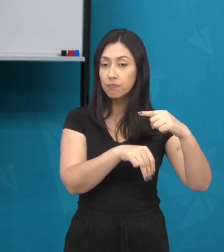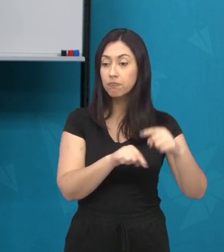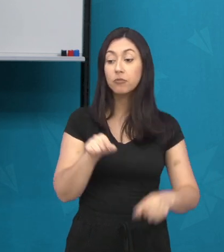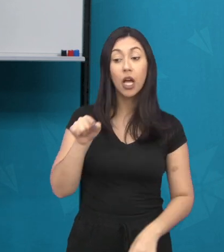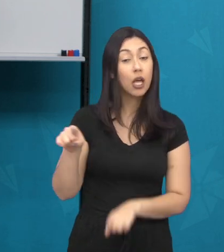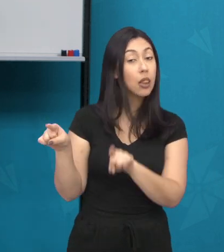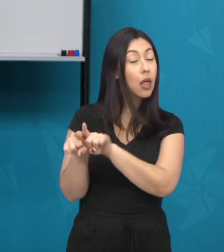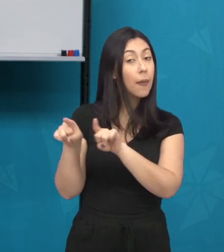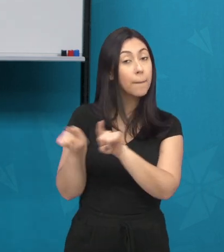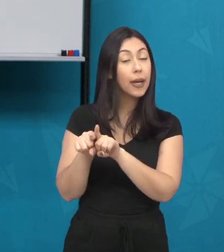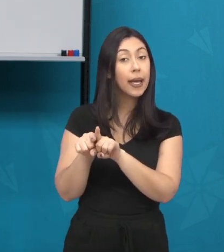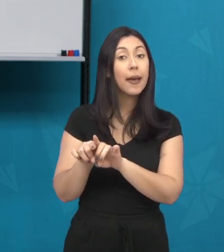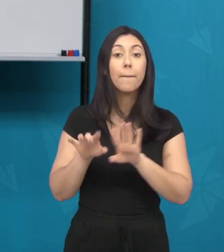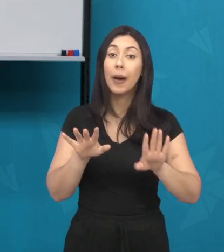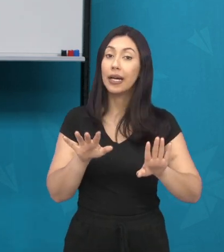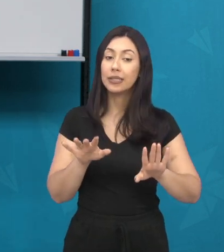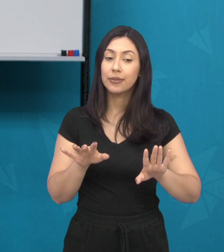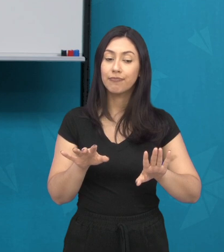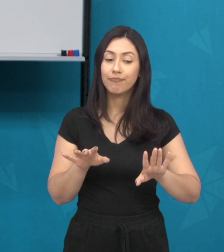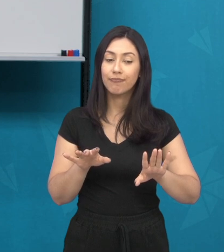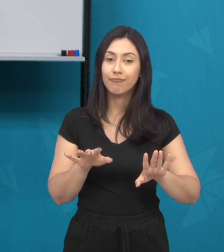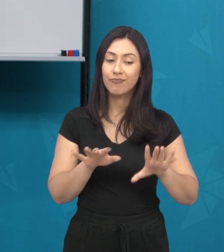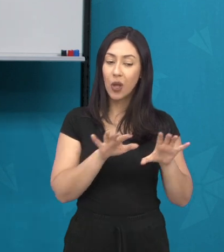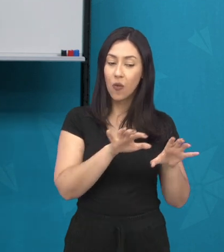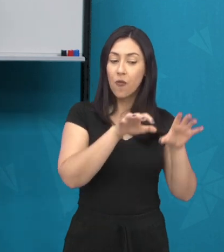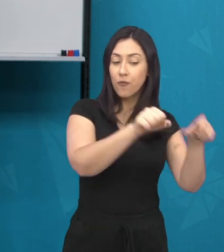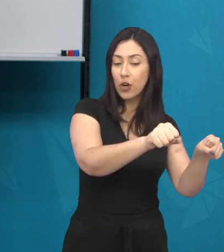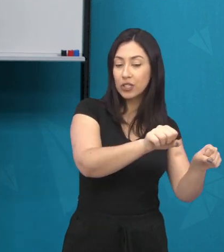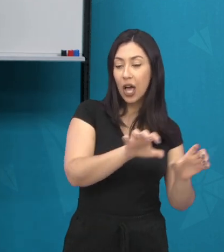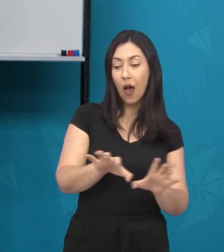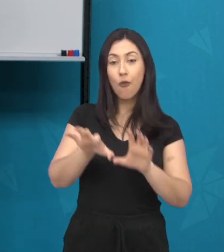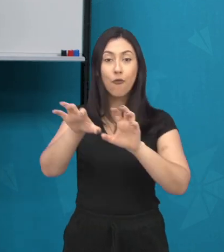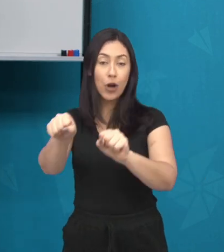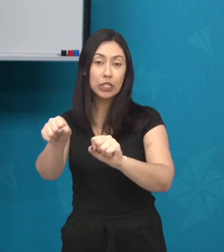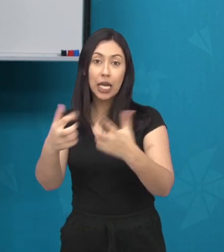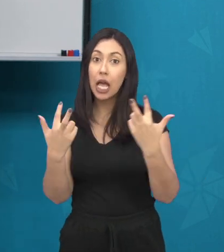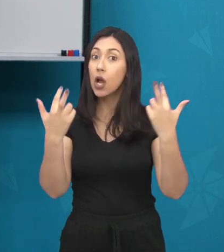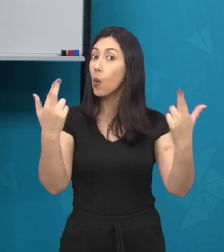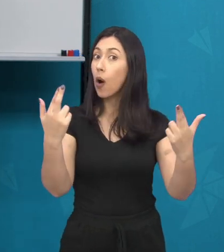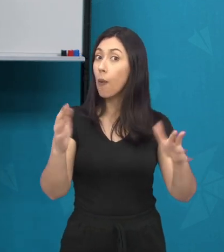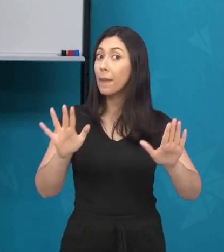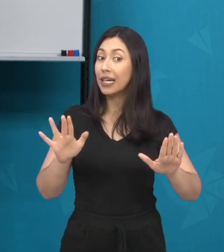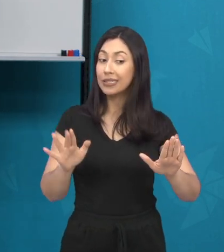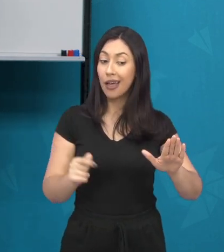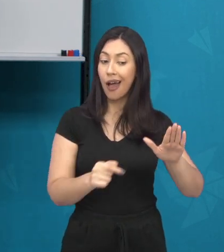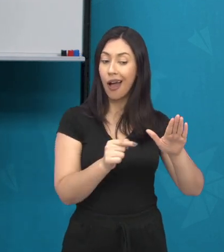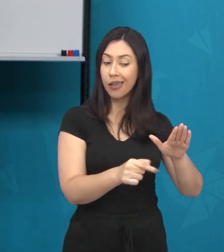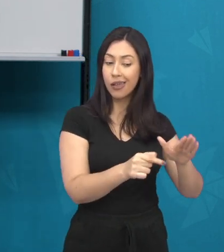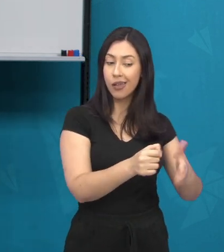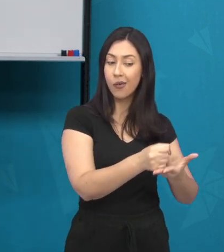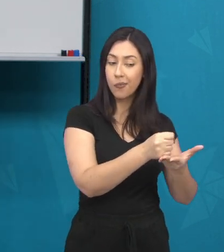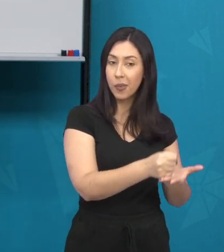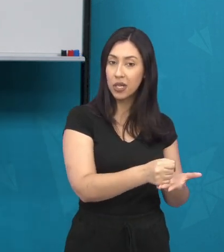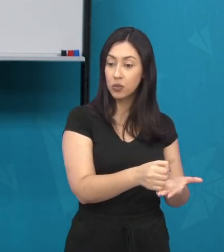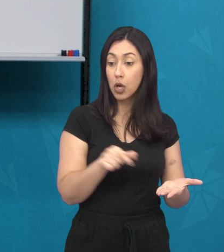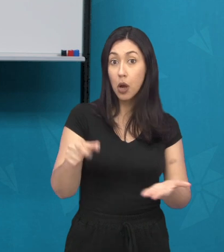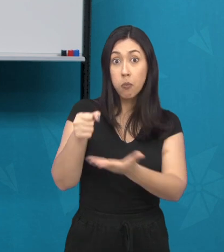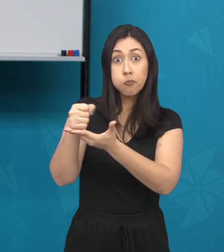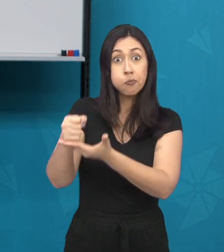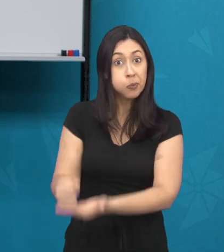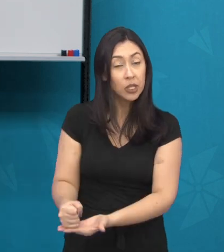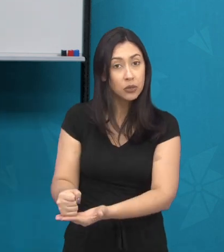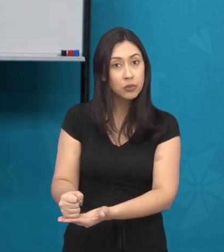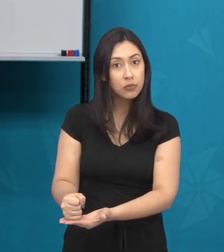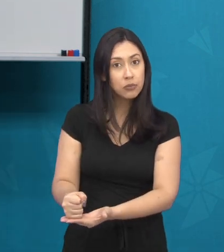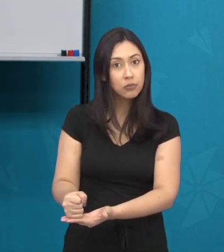se a força aplicada é a mesma mas a massa é maior a minha aceleração é menor a